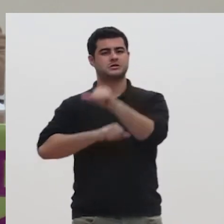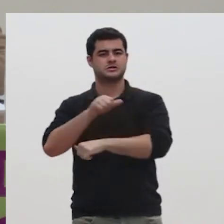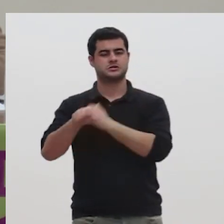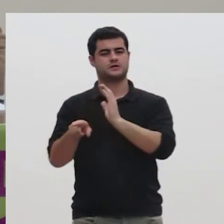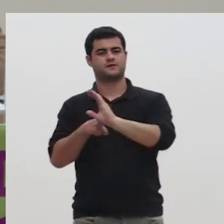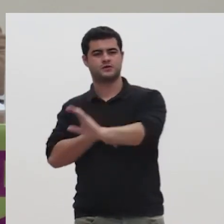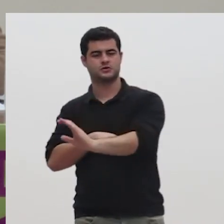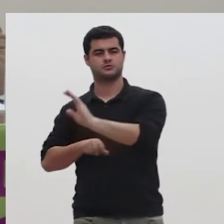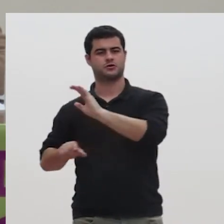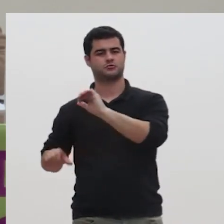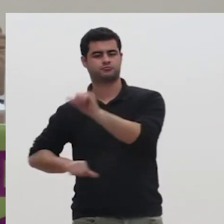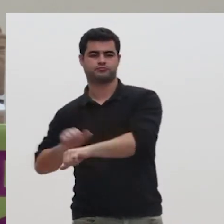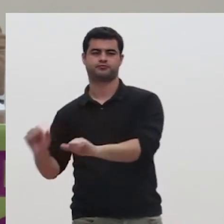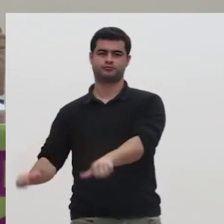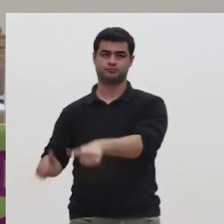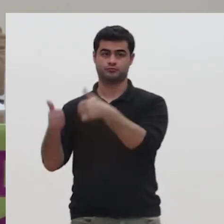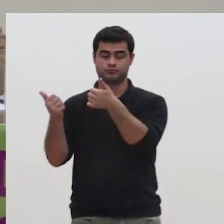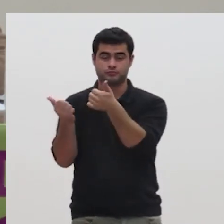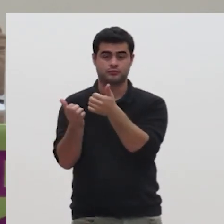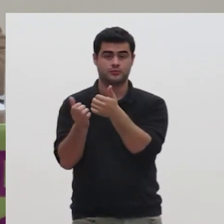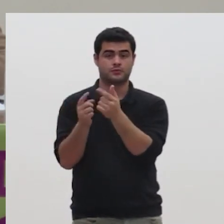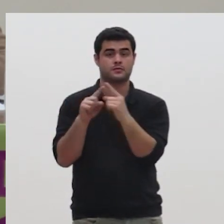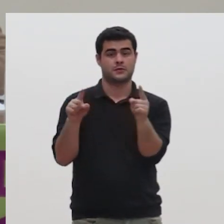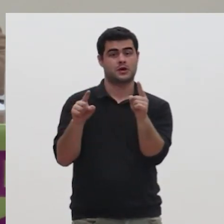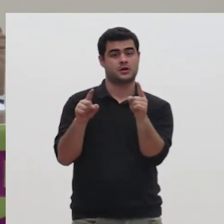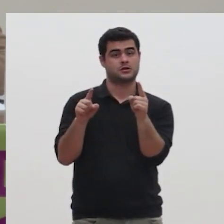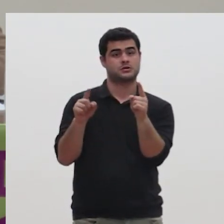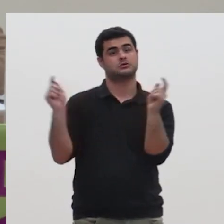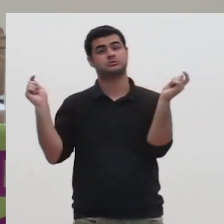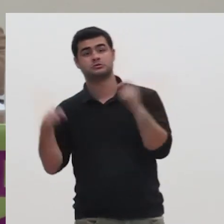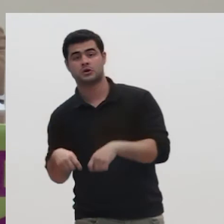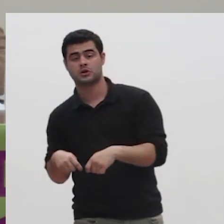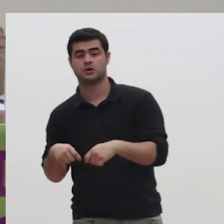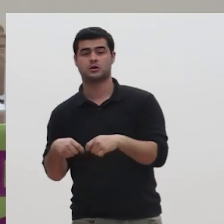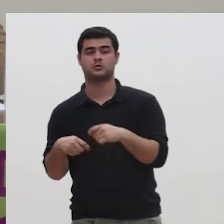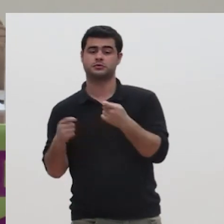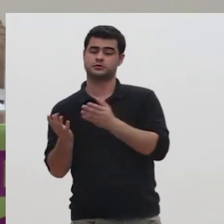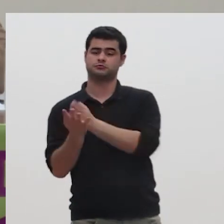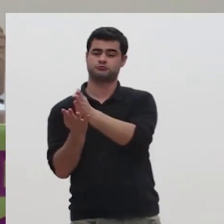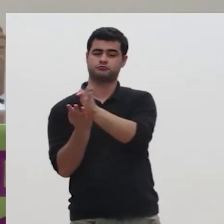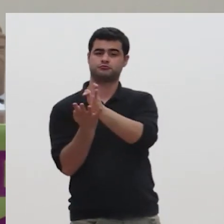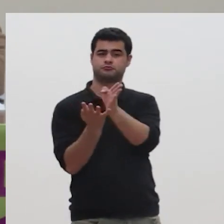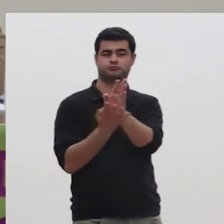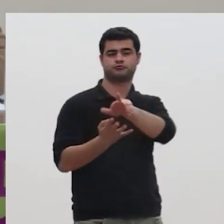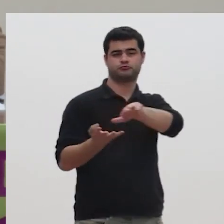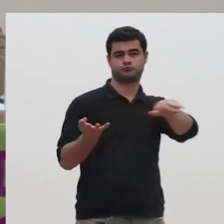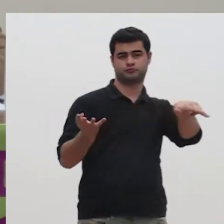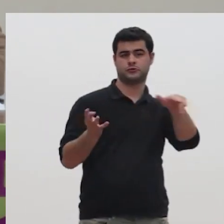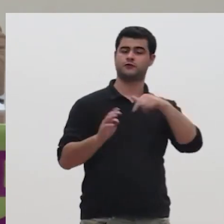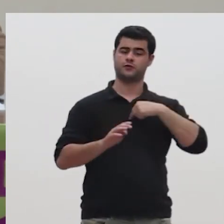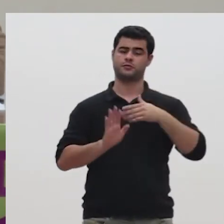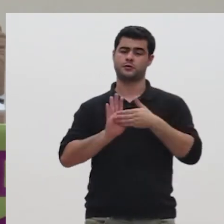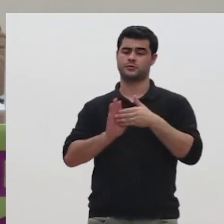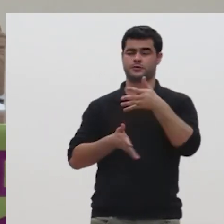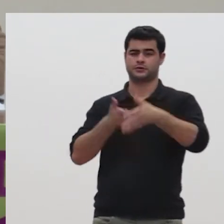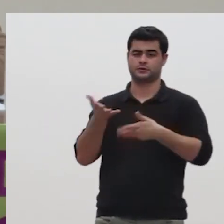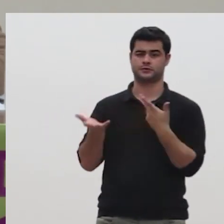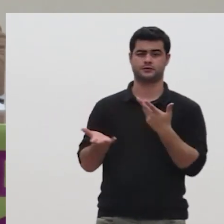investimento por parte da nova gestão, mas serão insuficientes se a gente não tomar os outros caminhos, que são esses caminhos que nós acabamos de propor aqui.